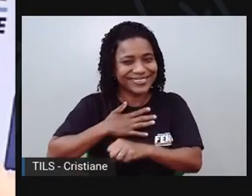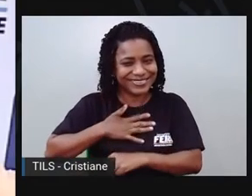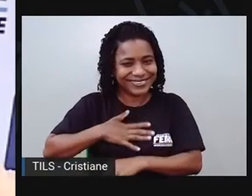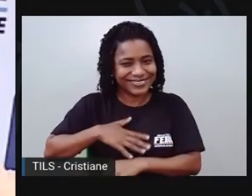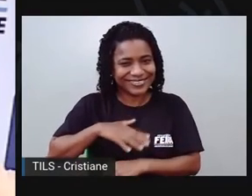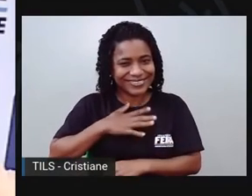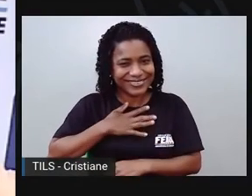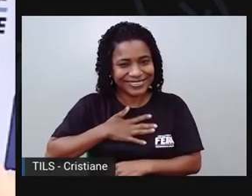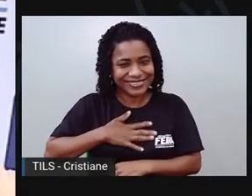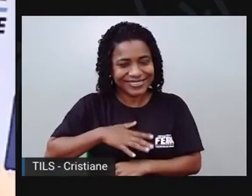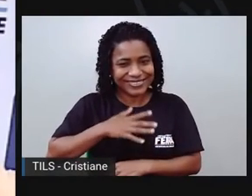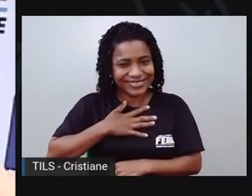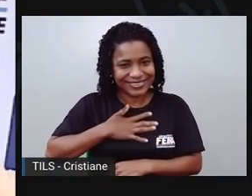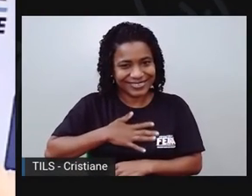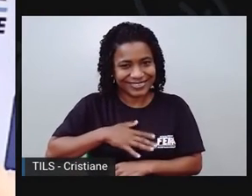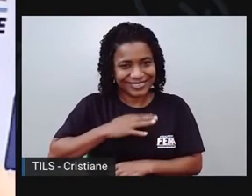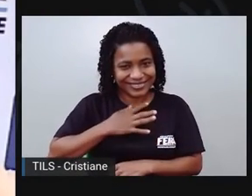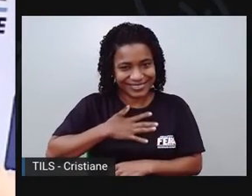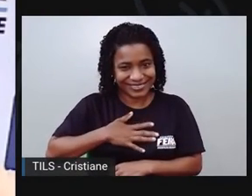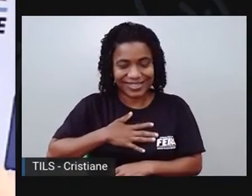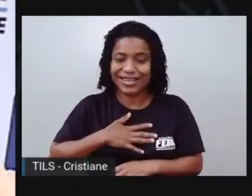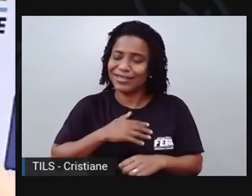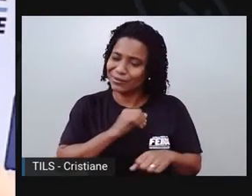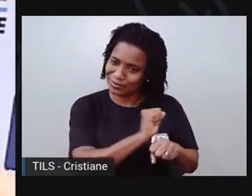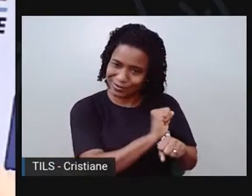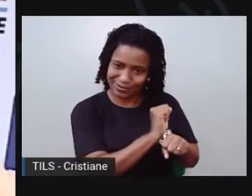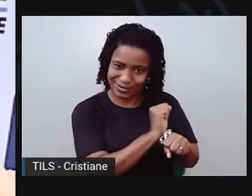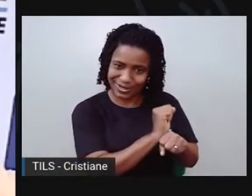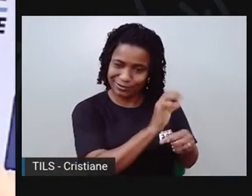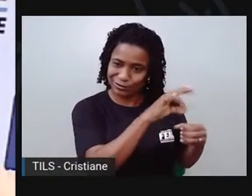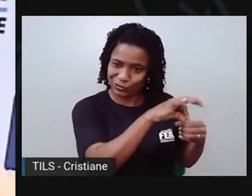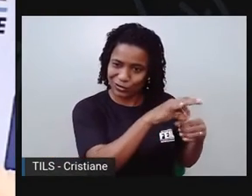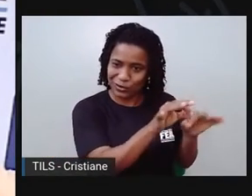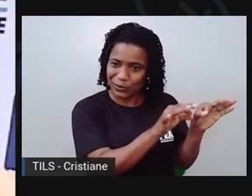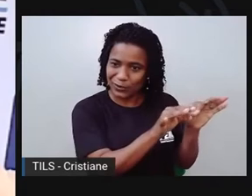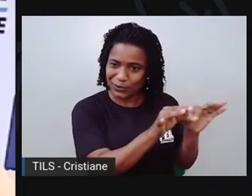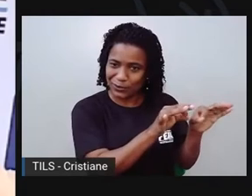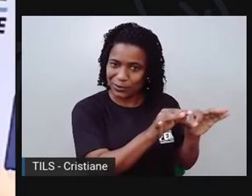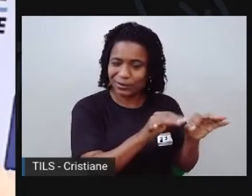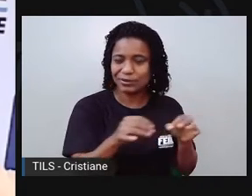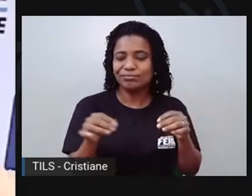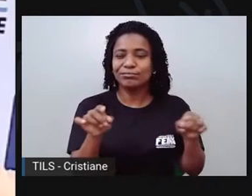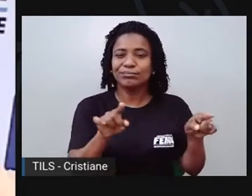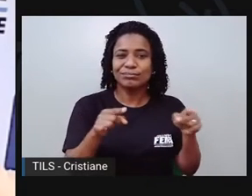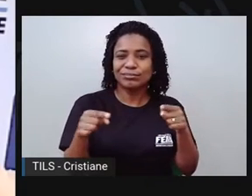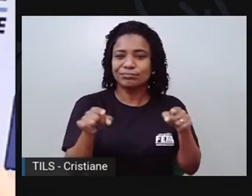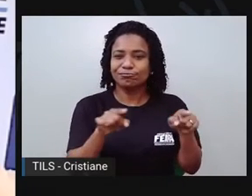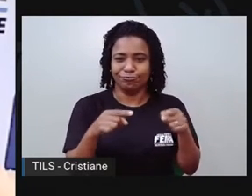tal se a gente cantar uma musiquinha enquanto a gente espera? Qual foi mesmo a